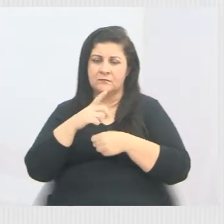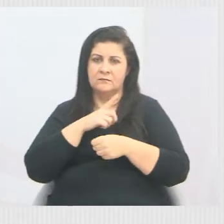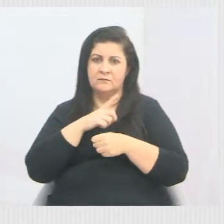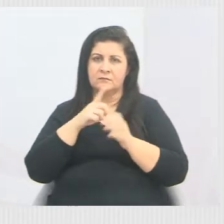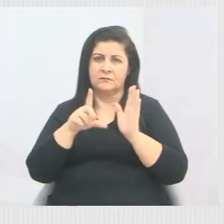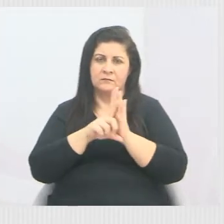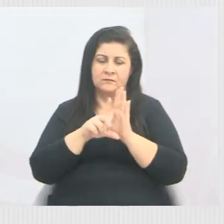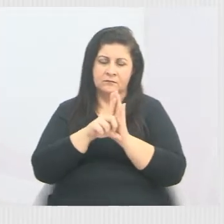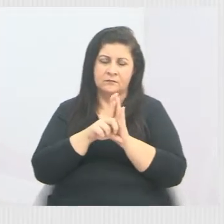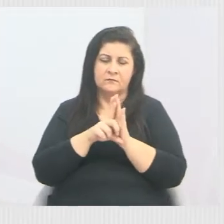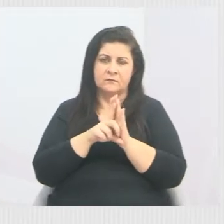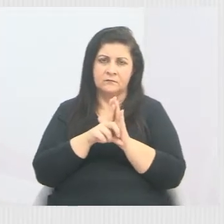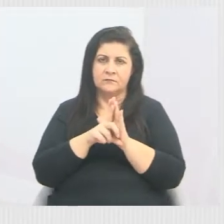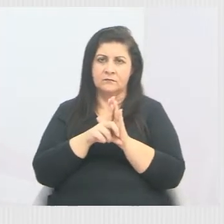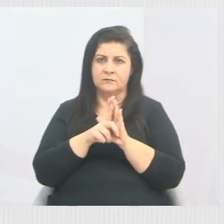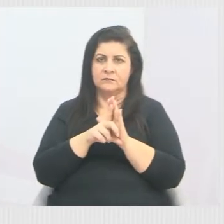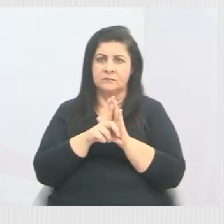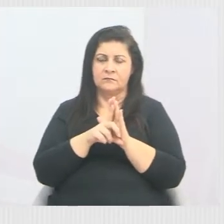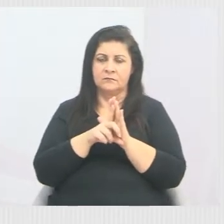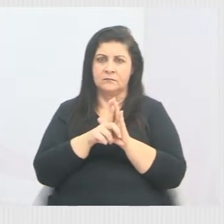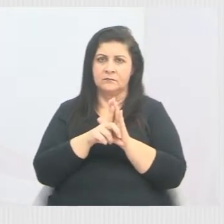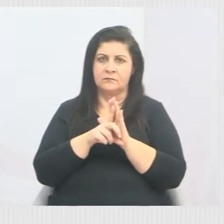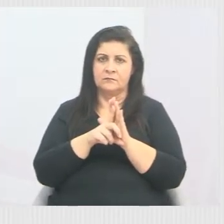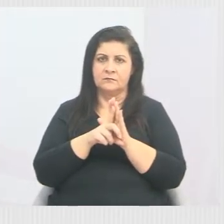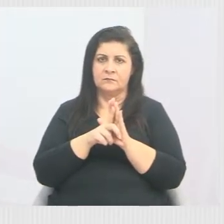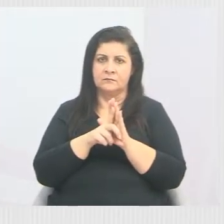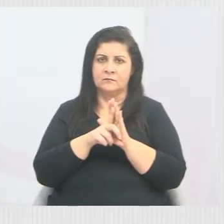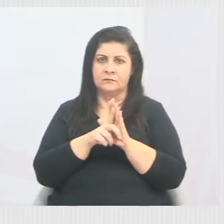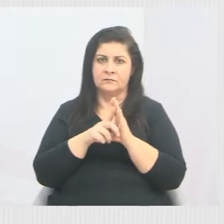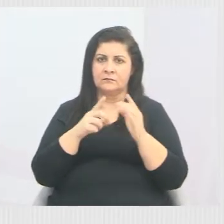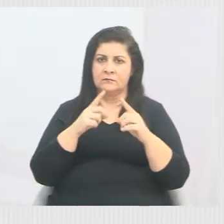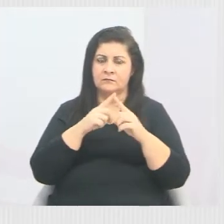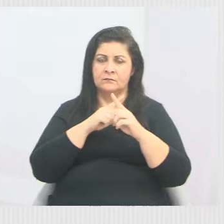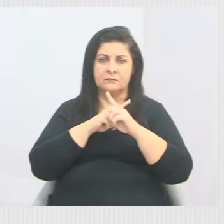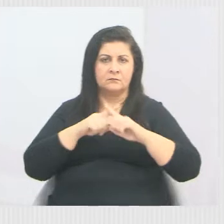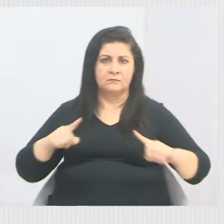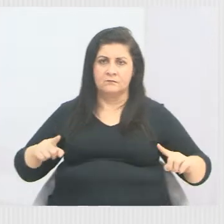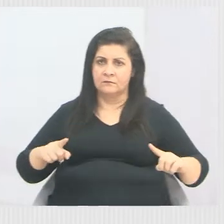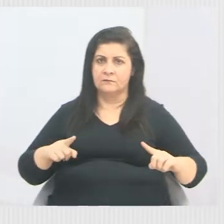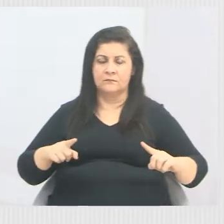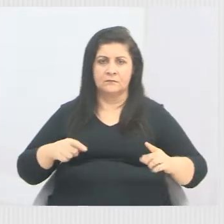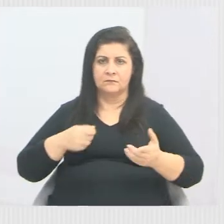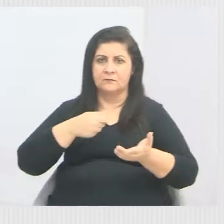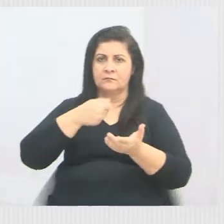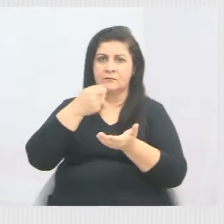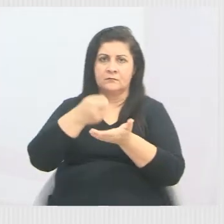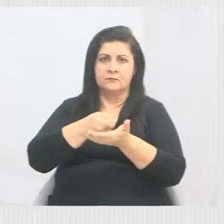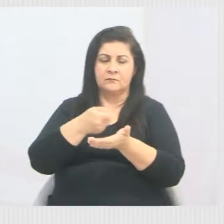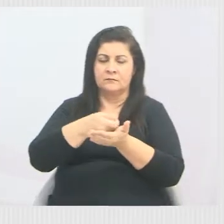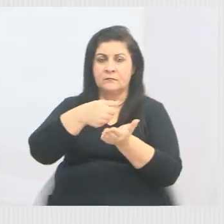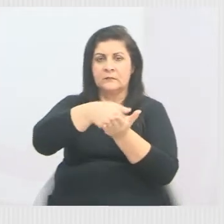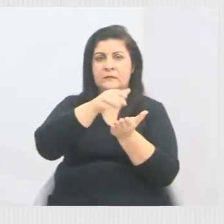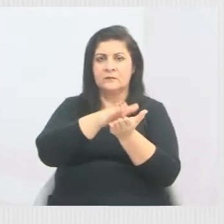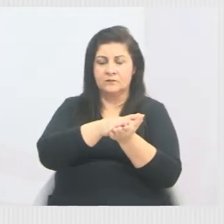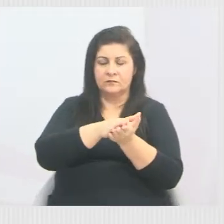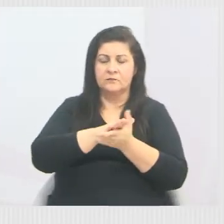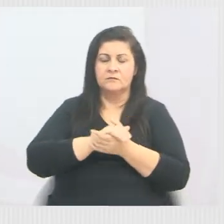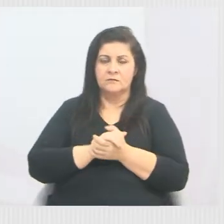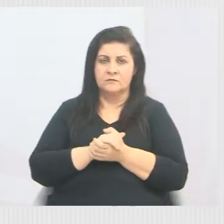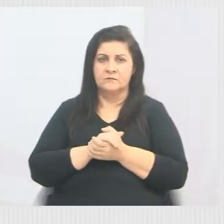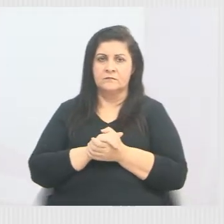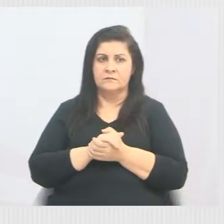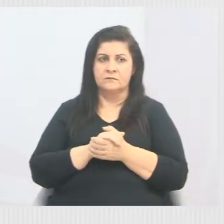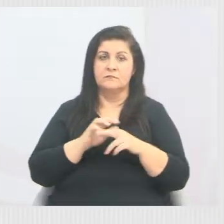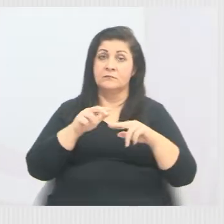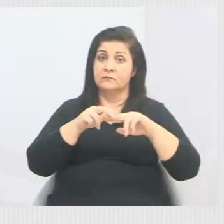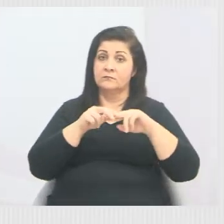CONTRAN, DETRAN, acho que é alguma coisa nesse sentido, que suspende a cobrança de multas, né, dos municípios, né, dos estados também.